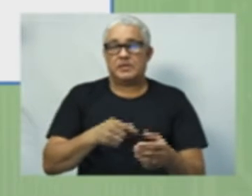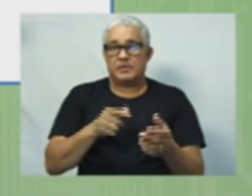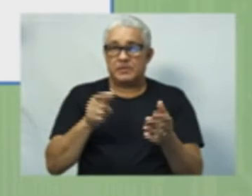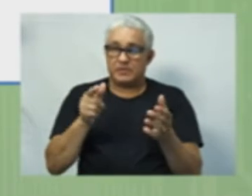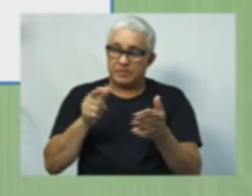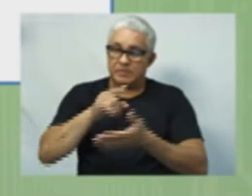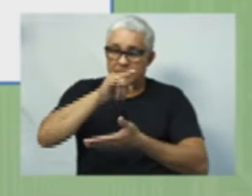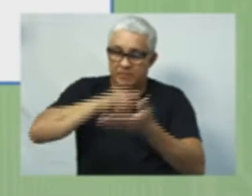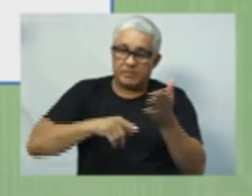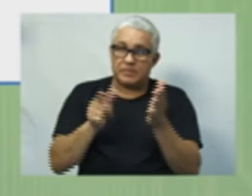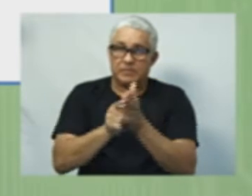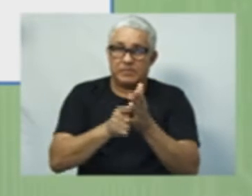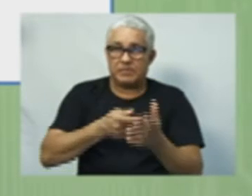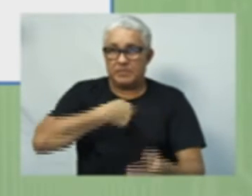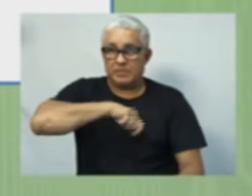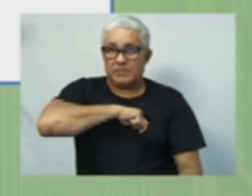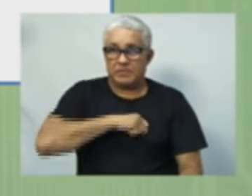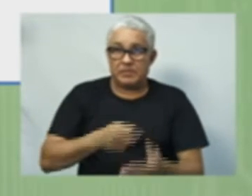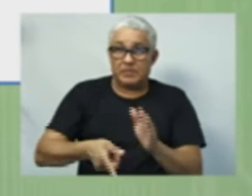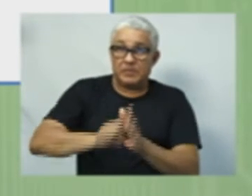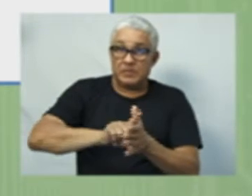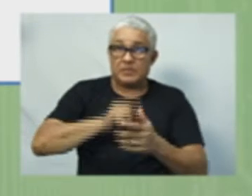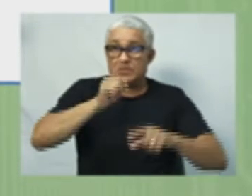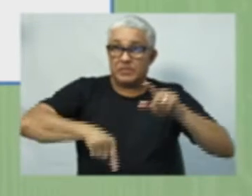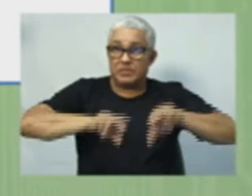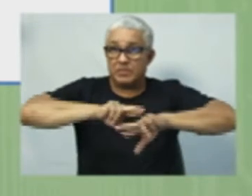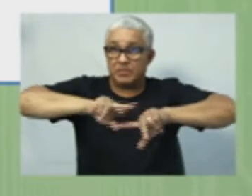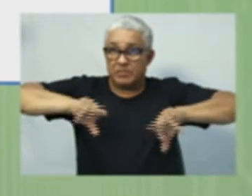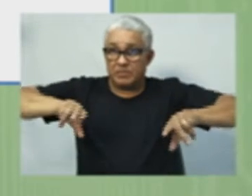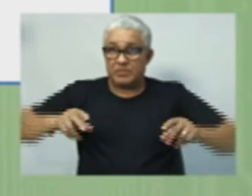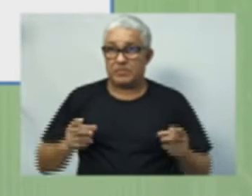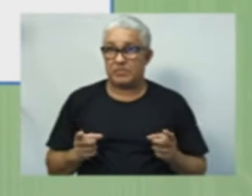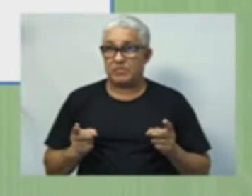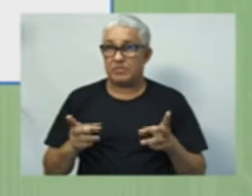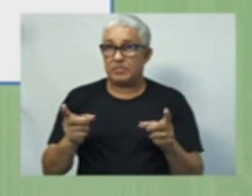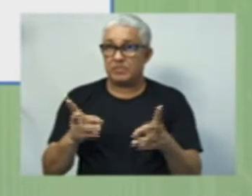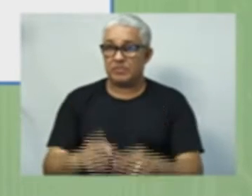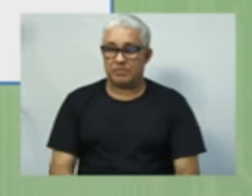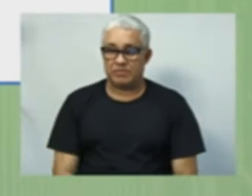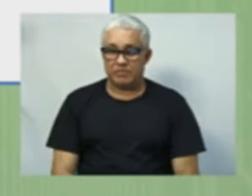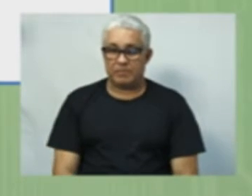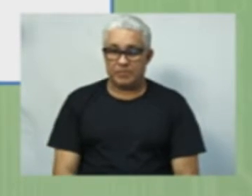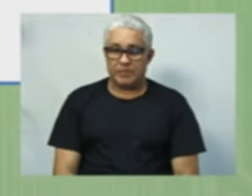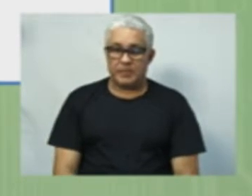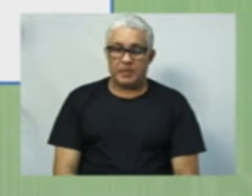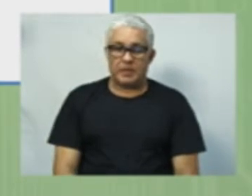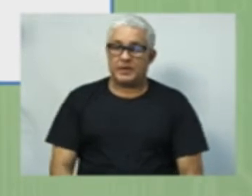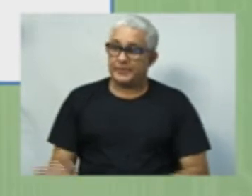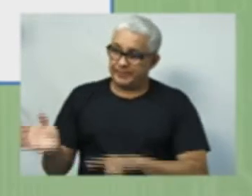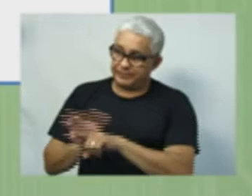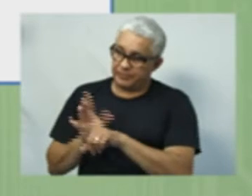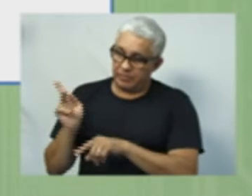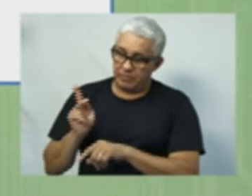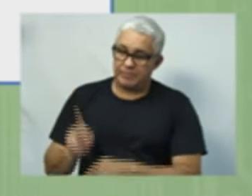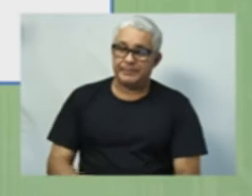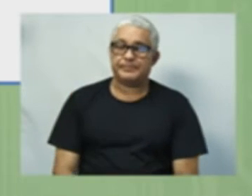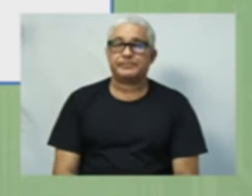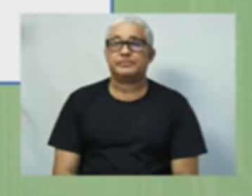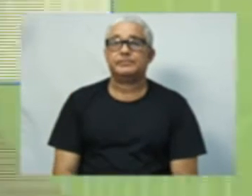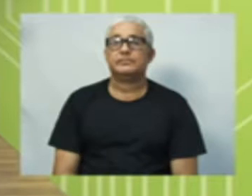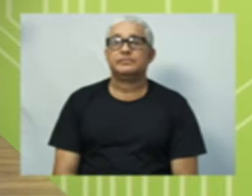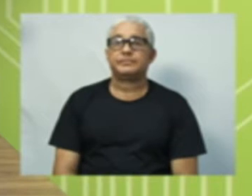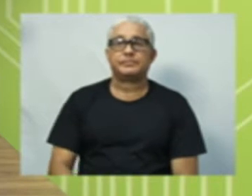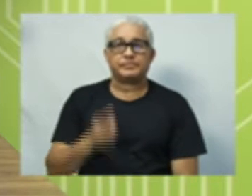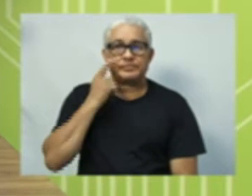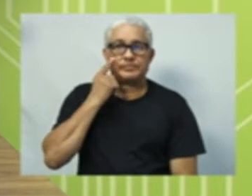da saída da mercadoria e estabelecimento comercial. Professora, a gente